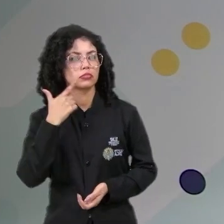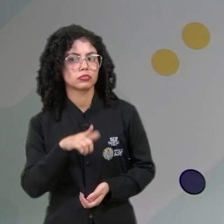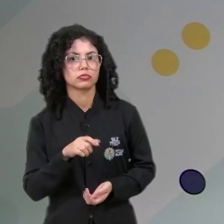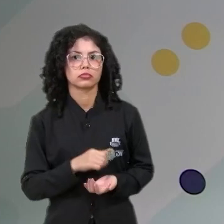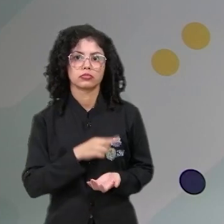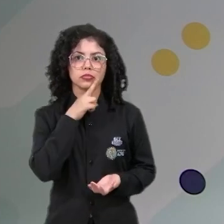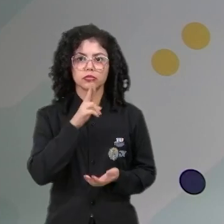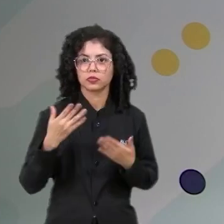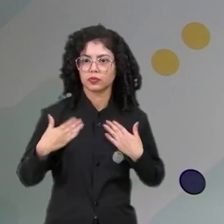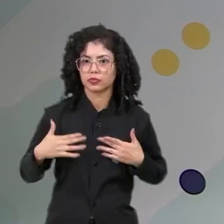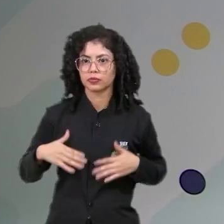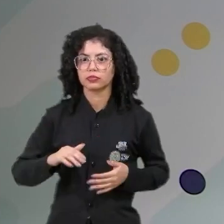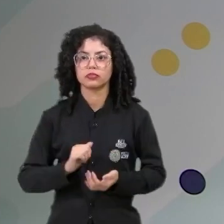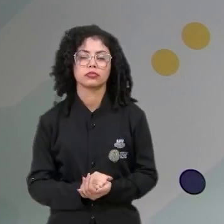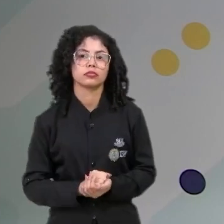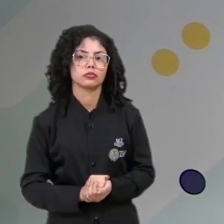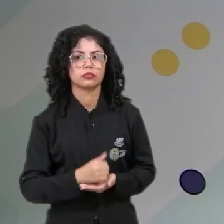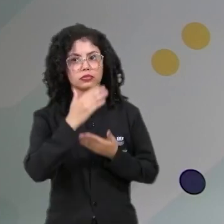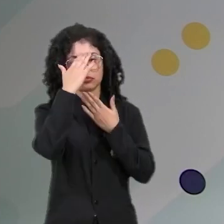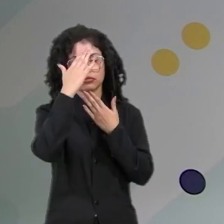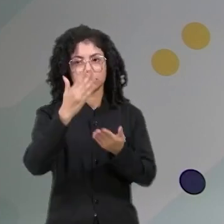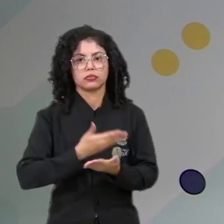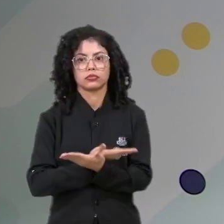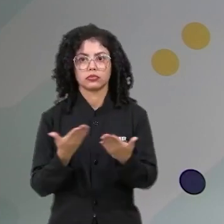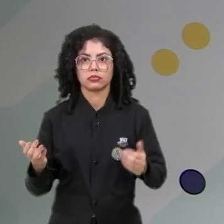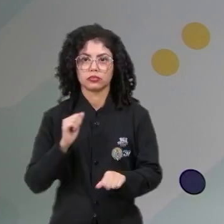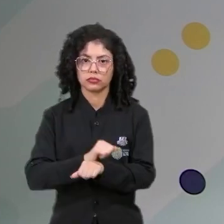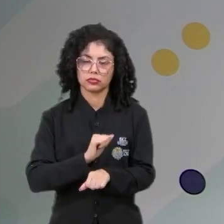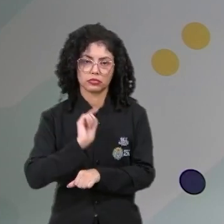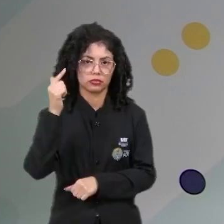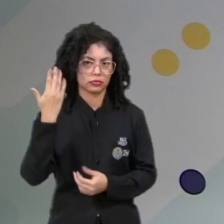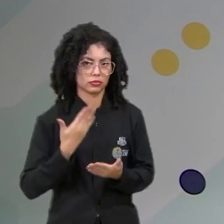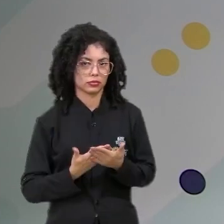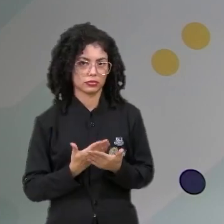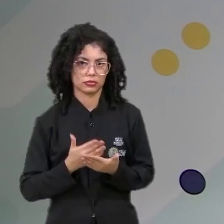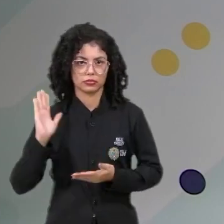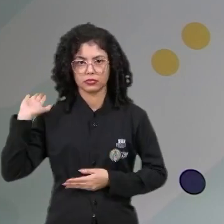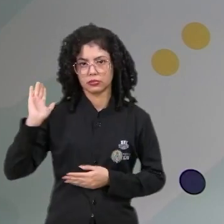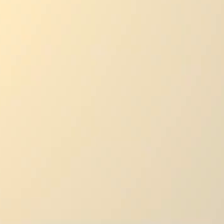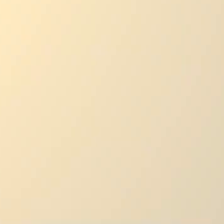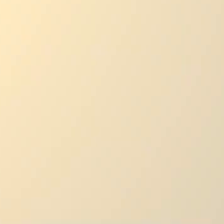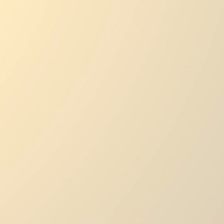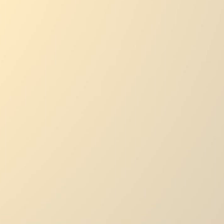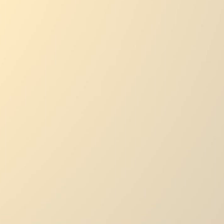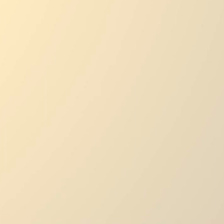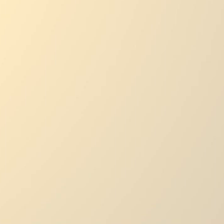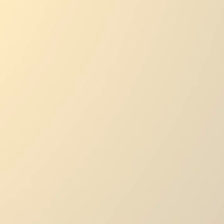de forma tranquila. Então, eu agradeço a você e espero você na próxima aula. Obrigada!